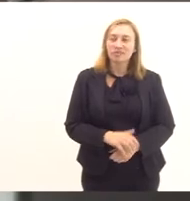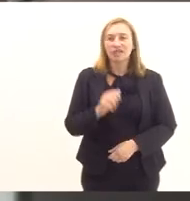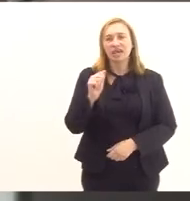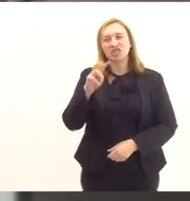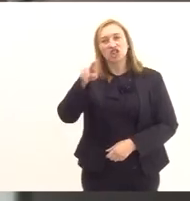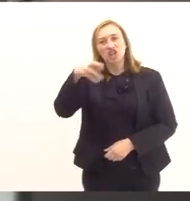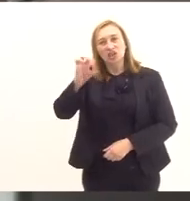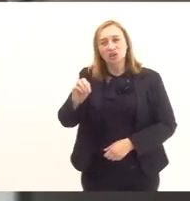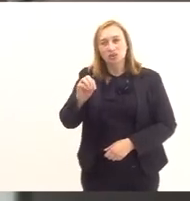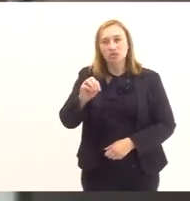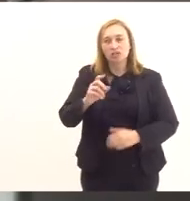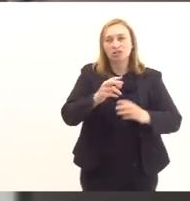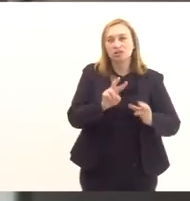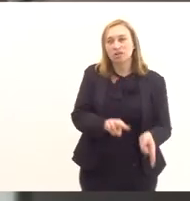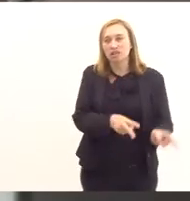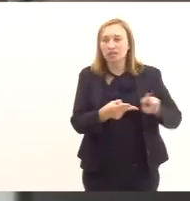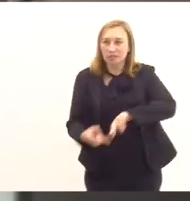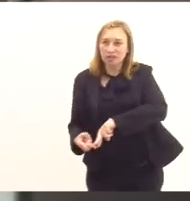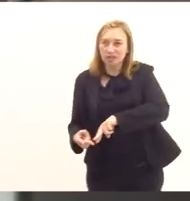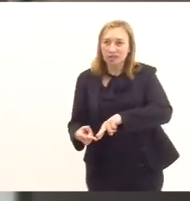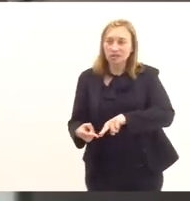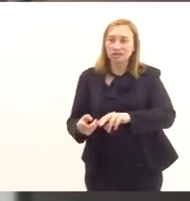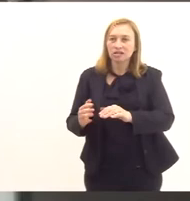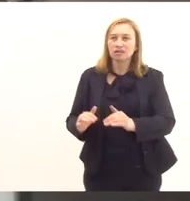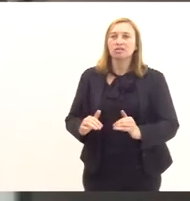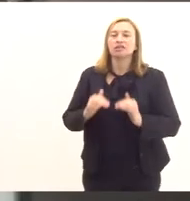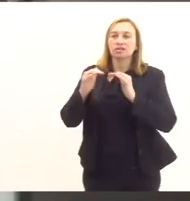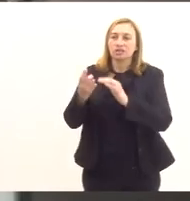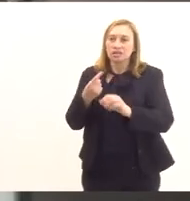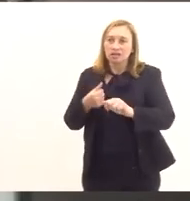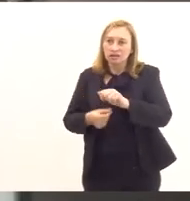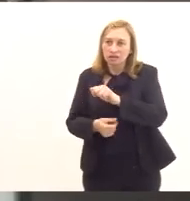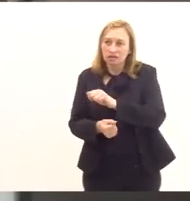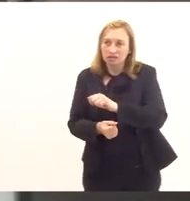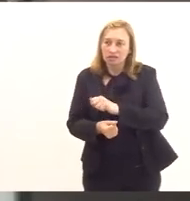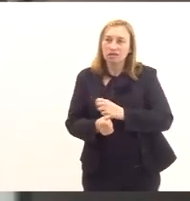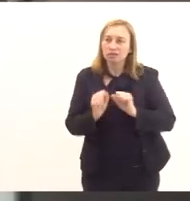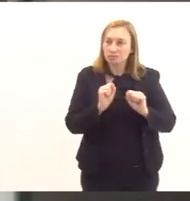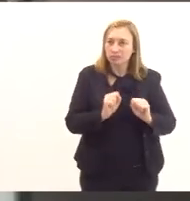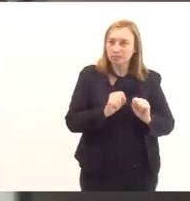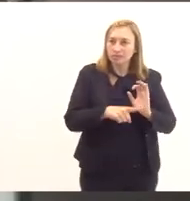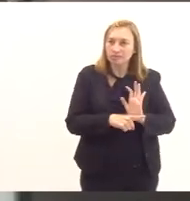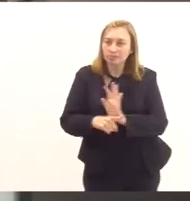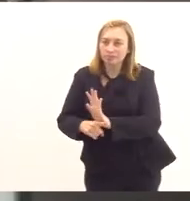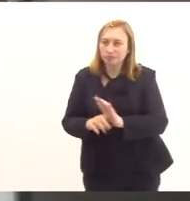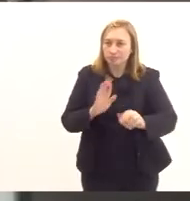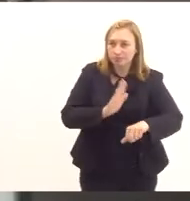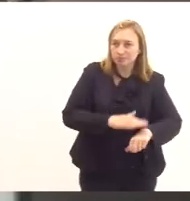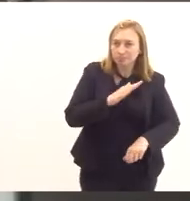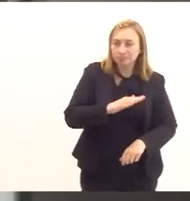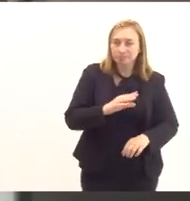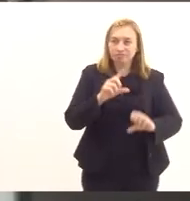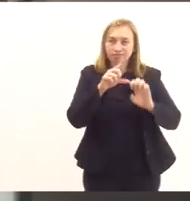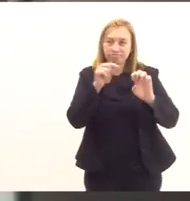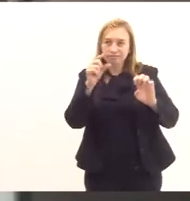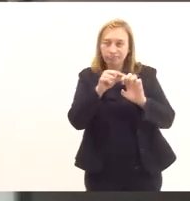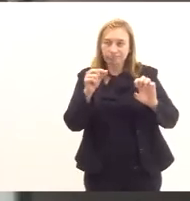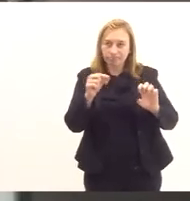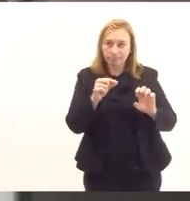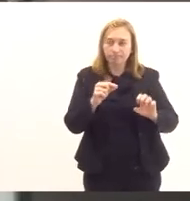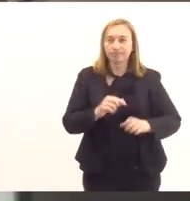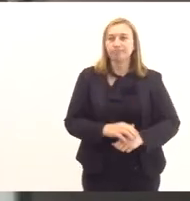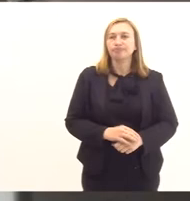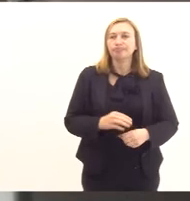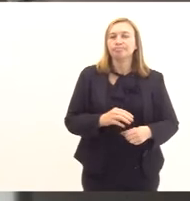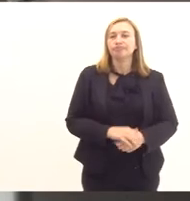Rio em especial encaminhamento pela suplementação orçamentária para que a gente pudesse ajudar mais empresário petropolitanos nessa